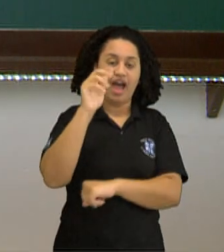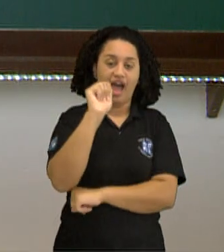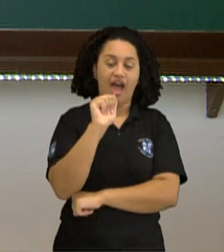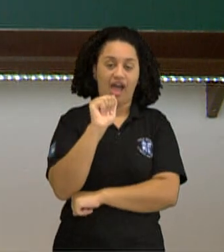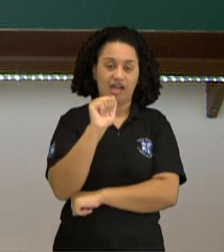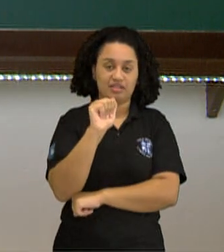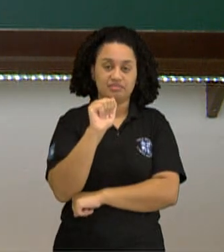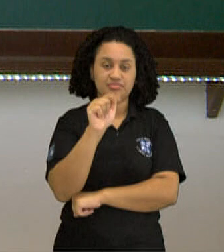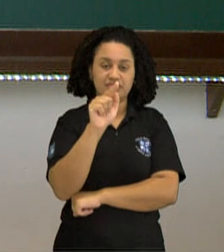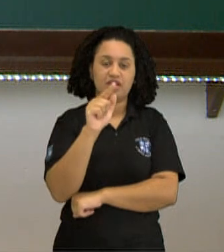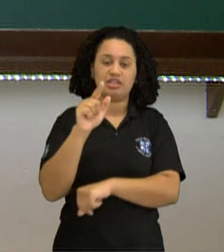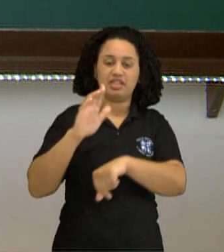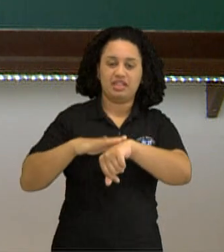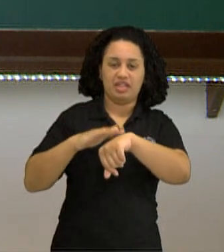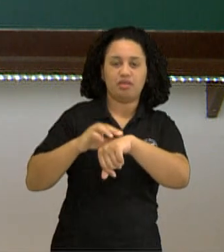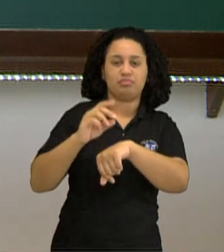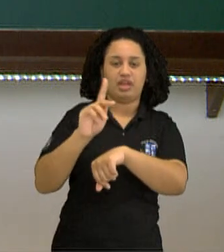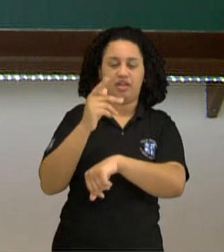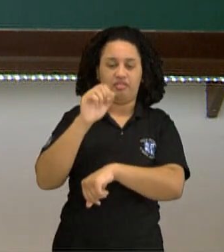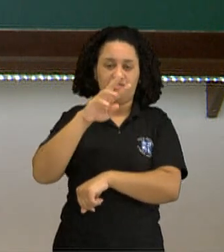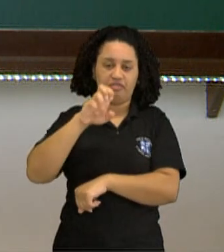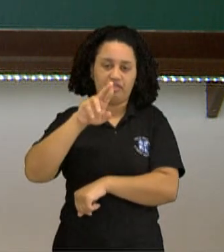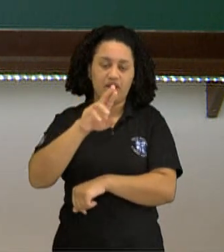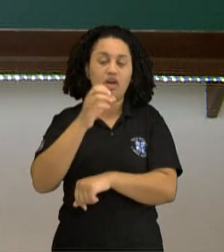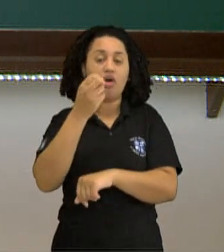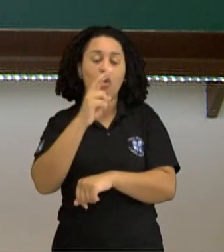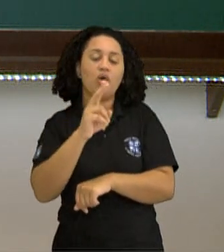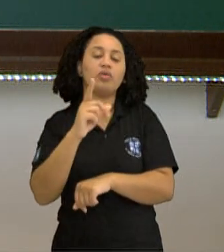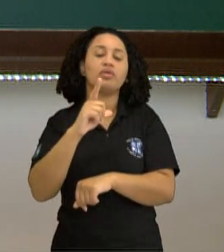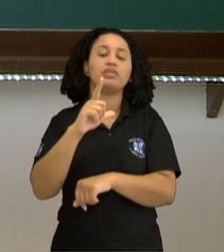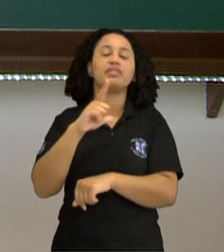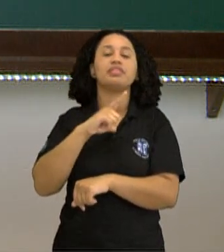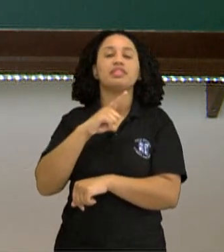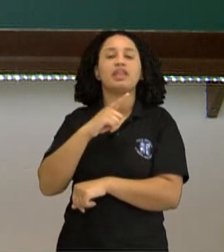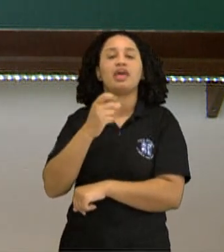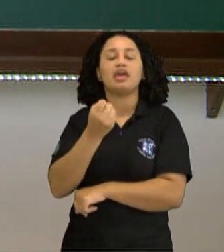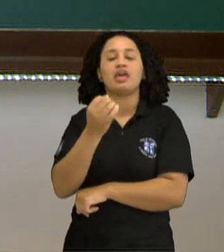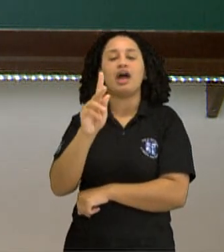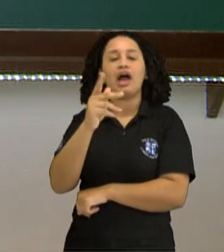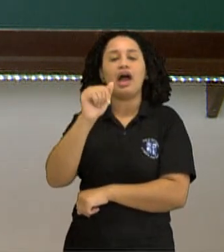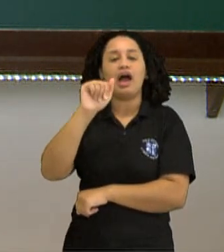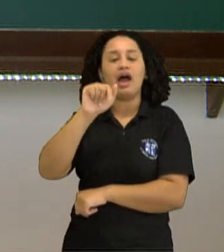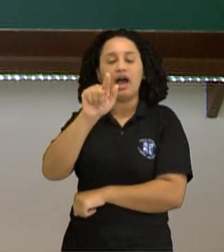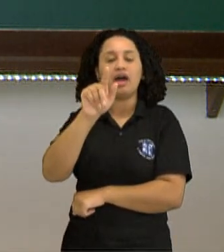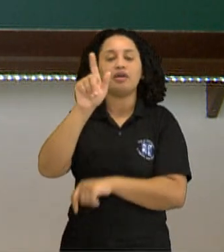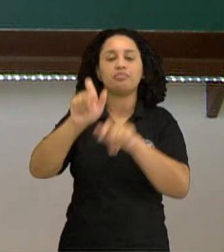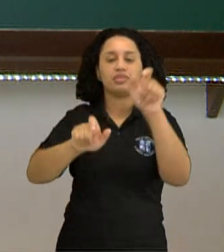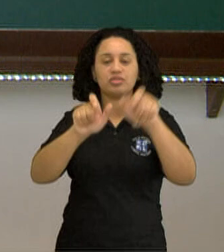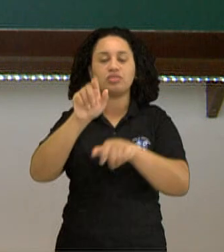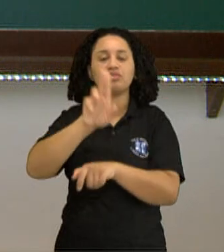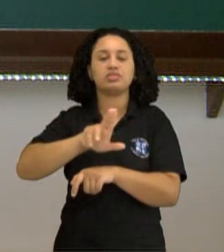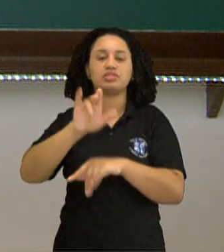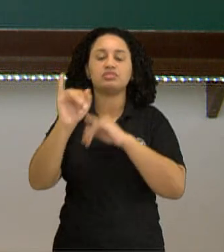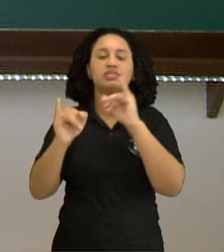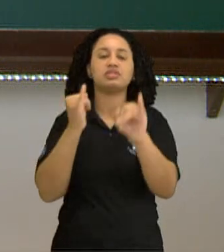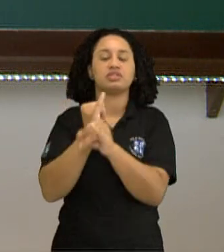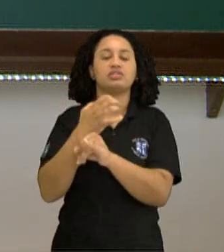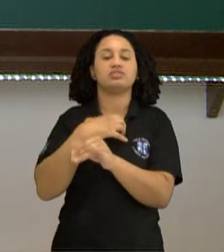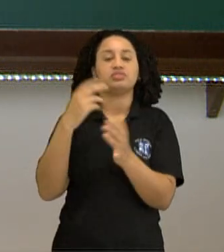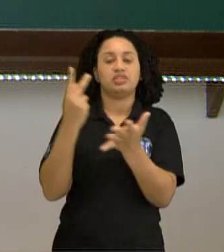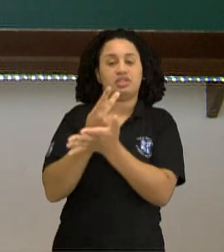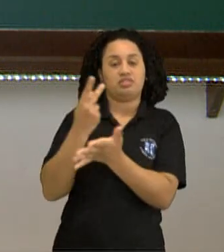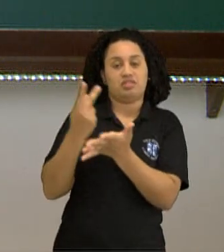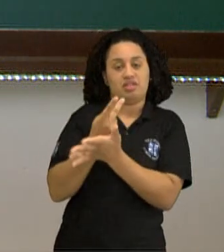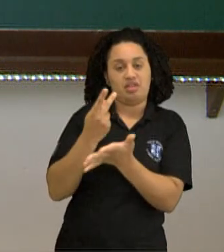tempo, como há tempos. Também posso dizer há pessoas que utilizam a internet de forma indevida, verbo